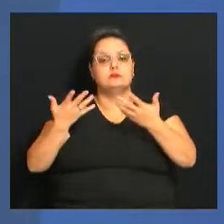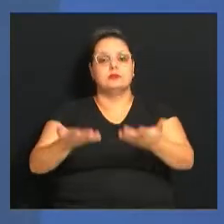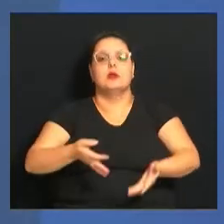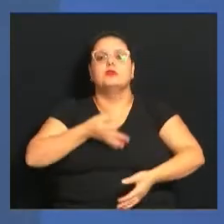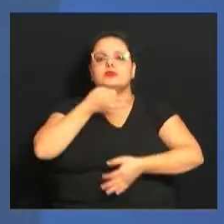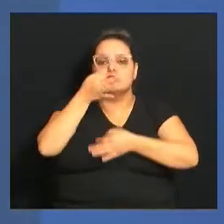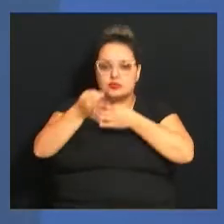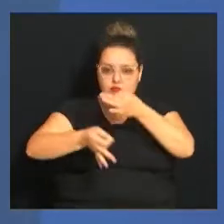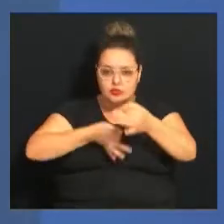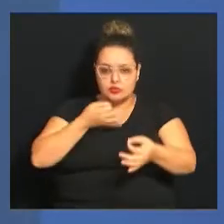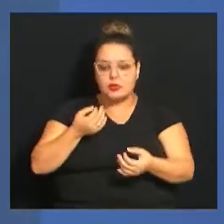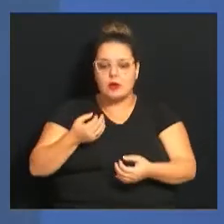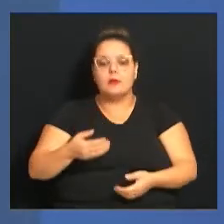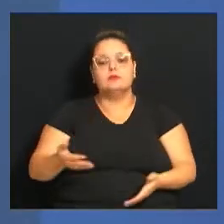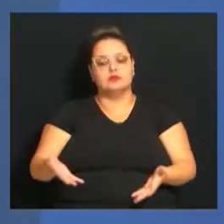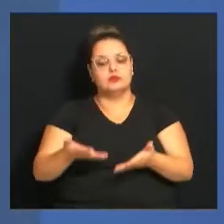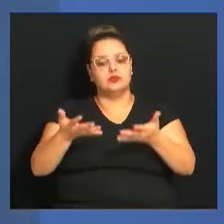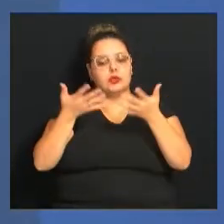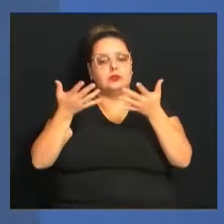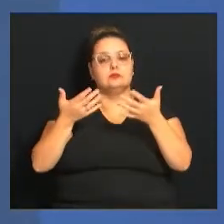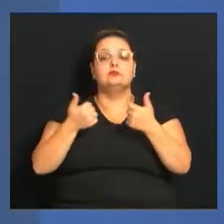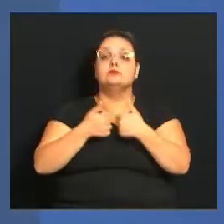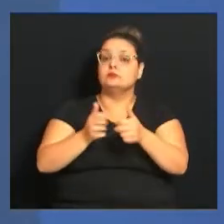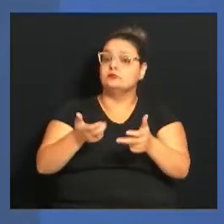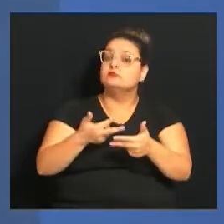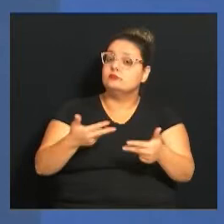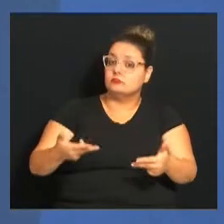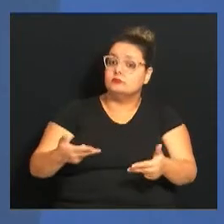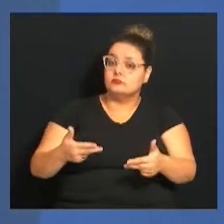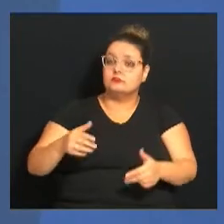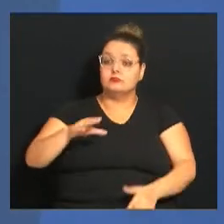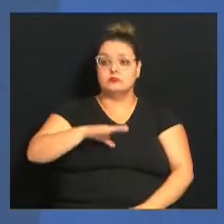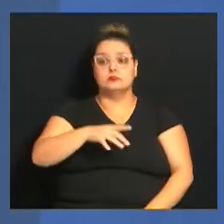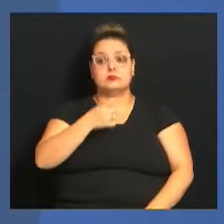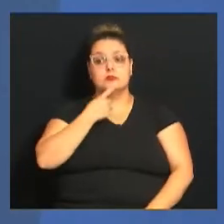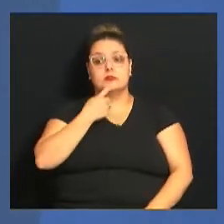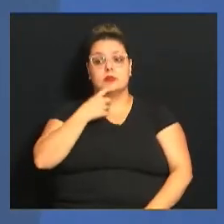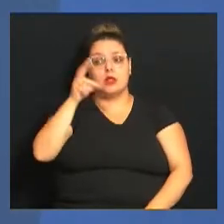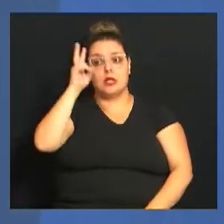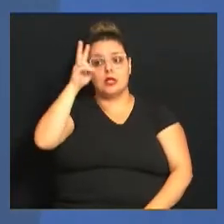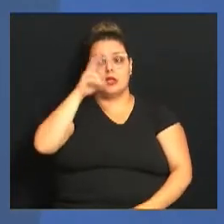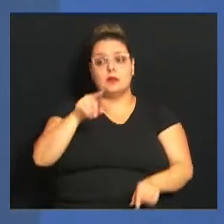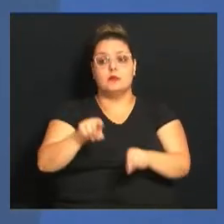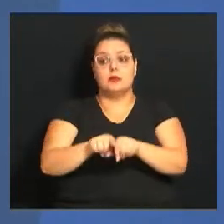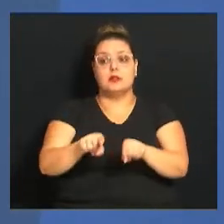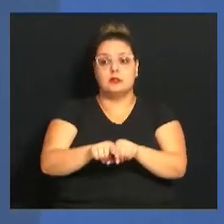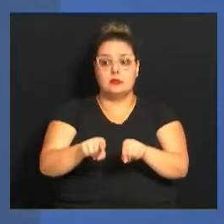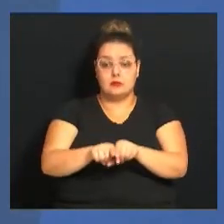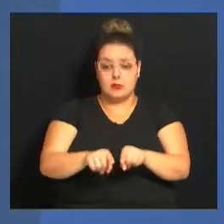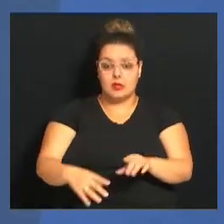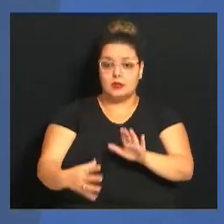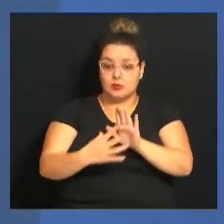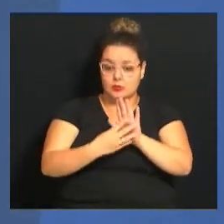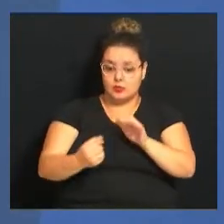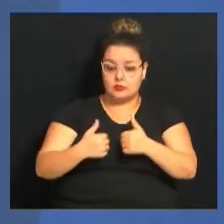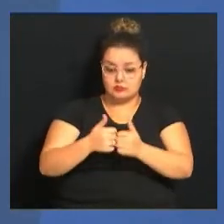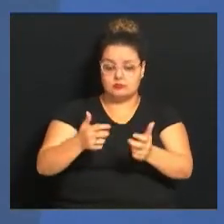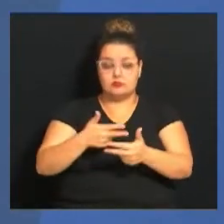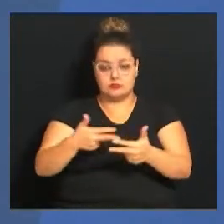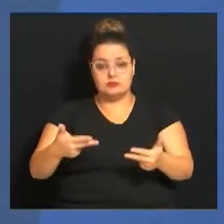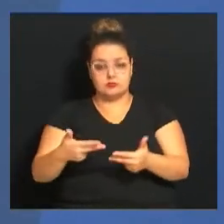e críticas ao transporte público municipal. A gente lembra que o modelo atual de concessão do transporte será